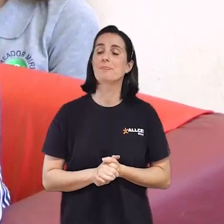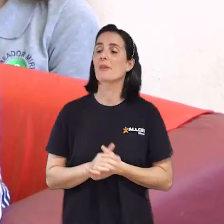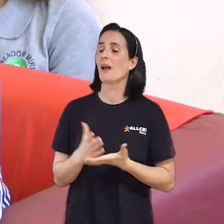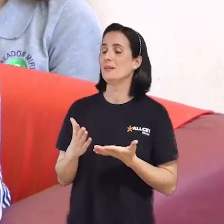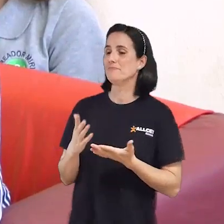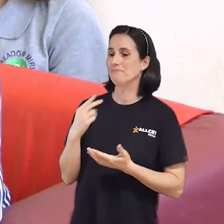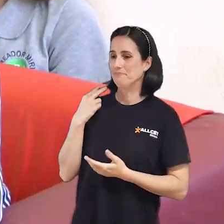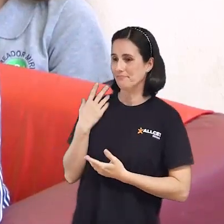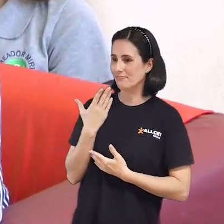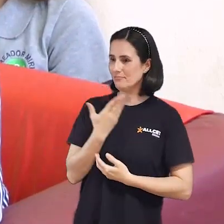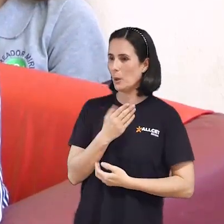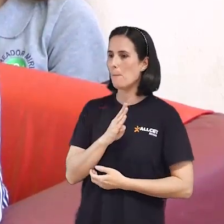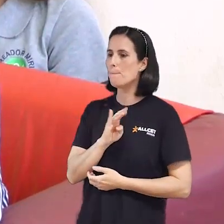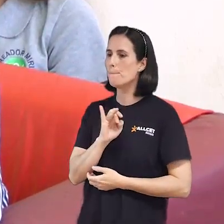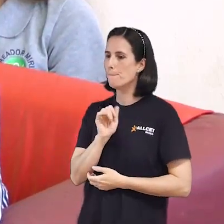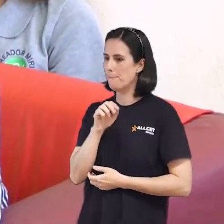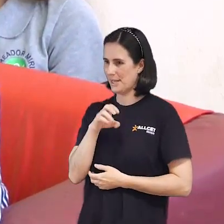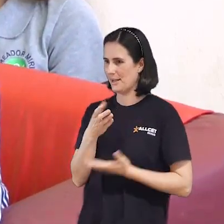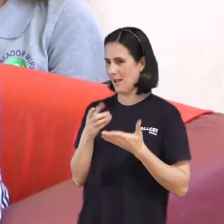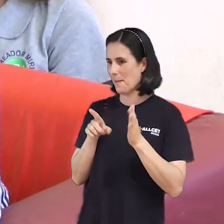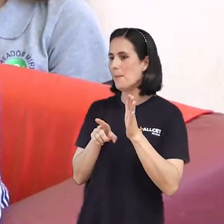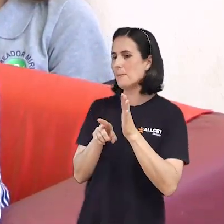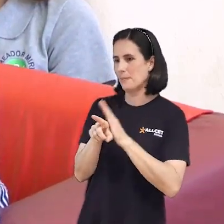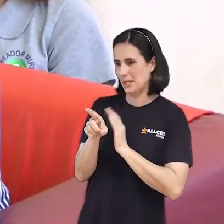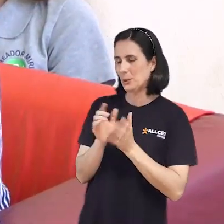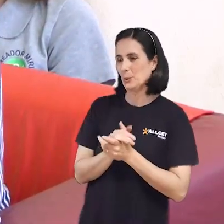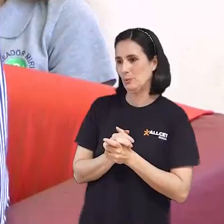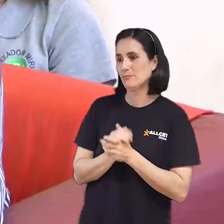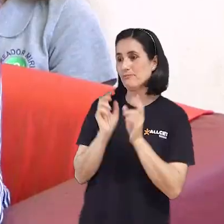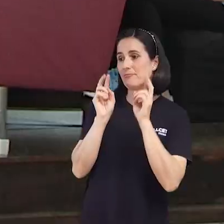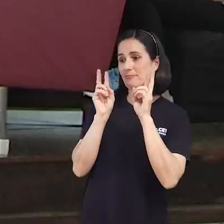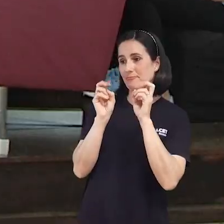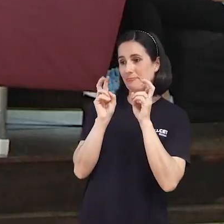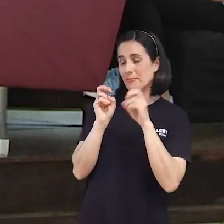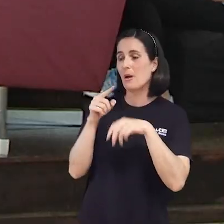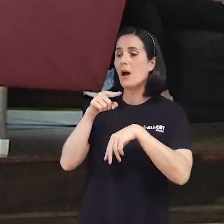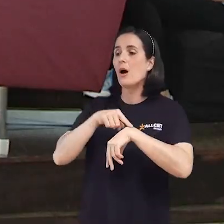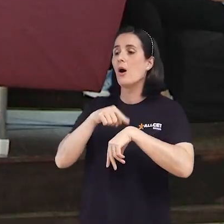de brincadeiras da gurizada, né? Da nossa época.